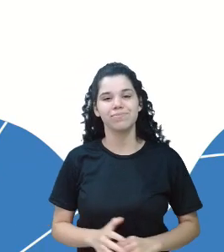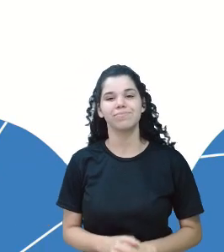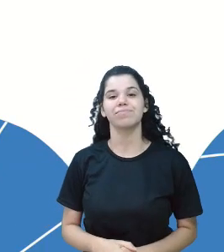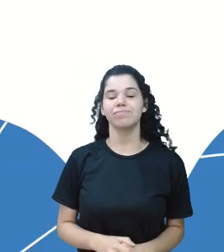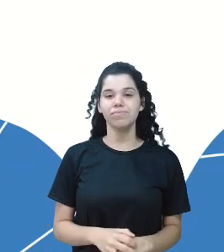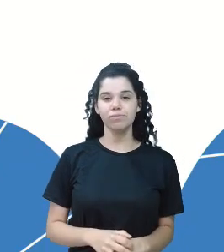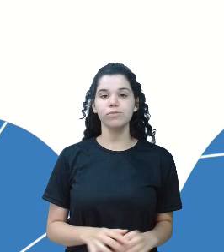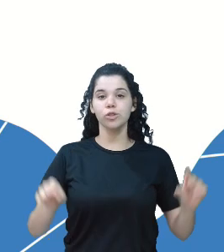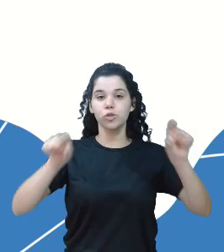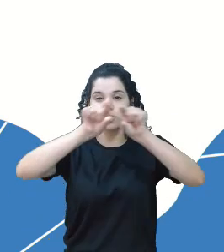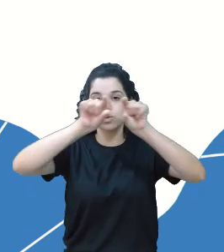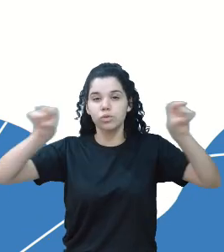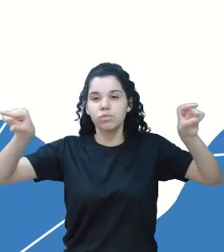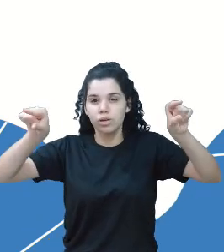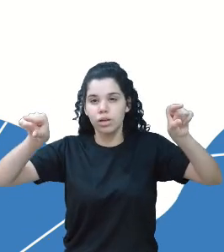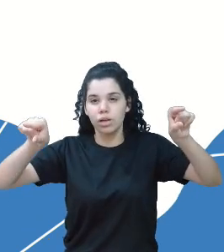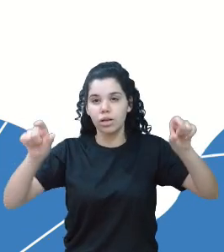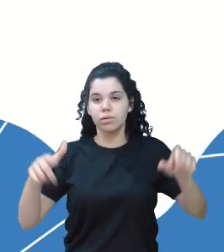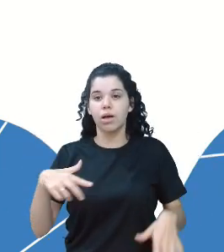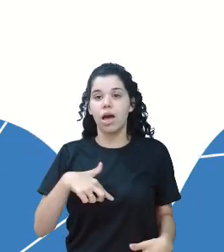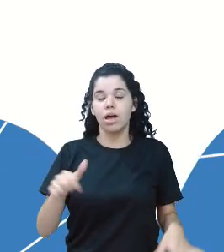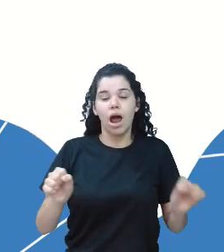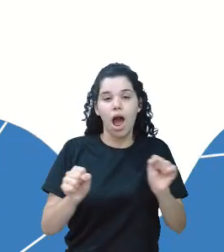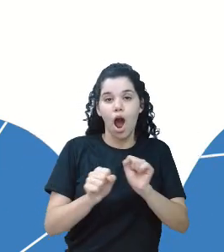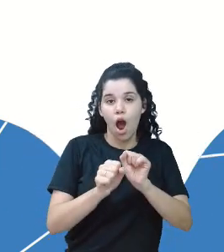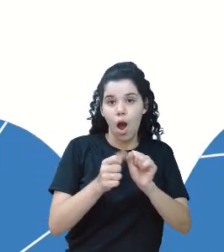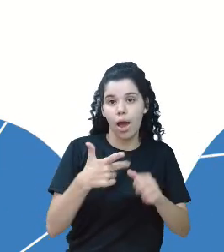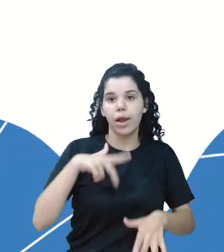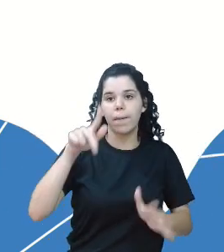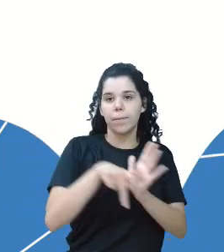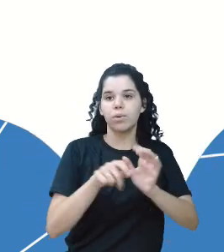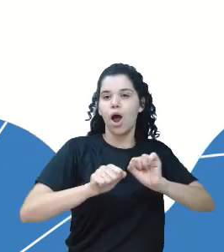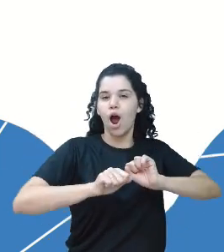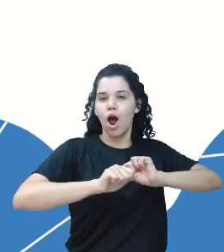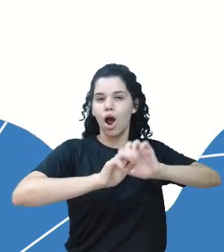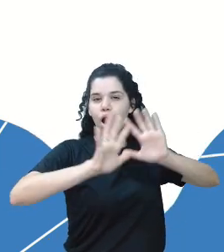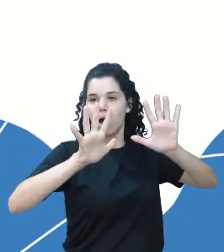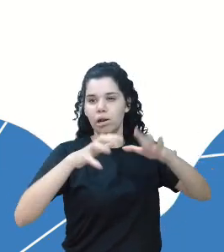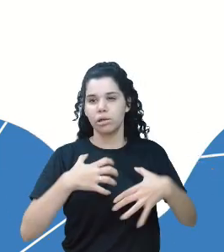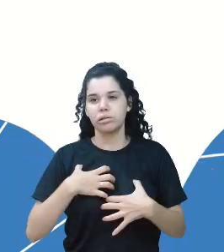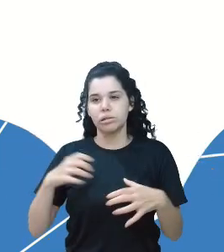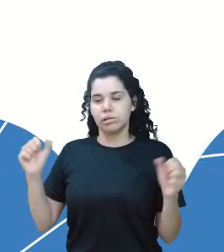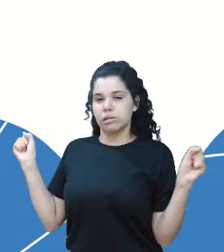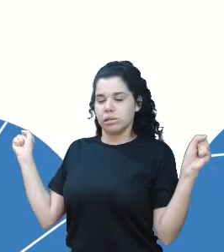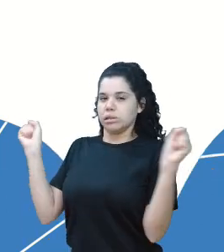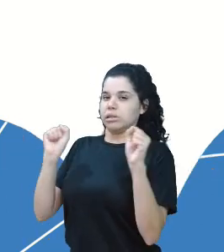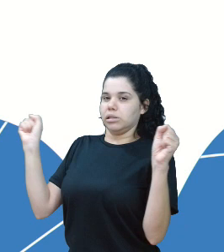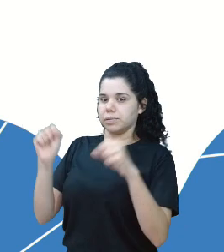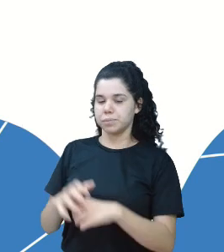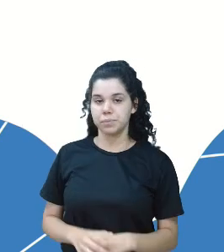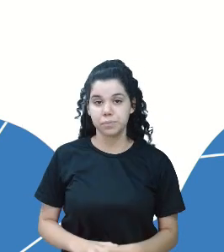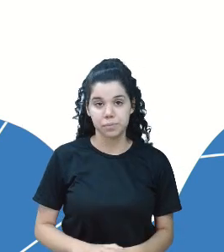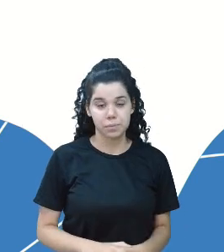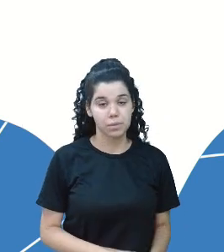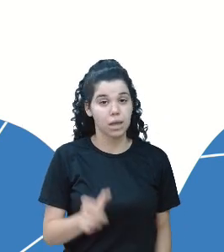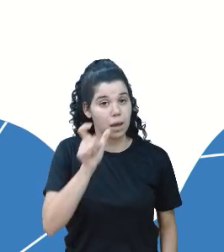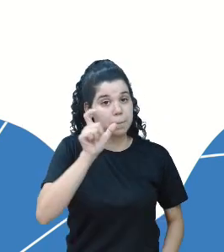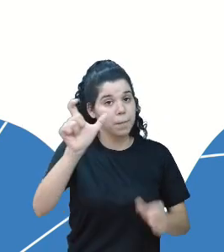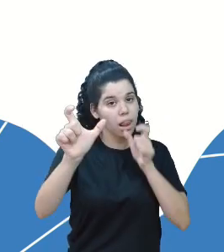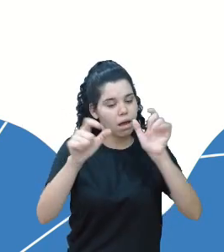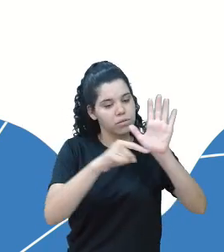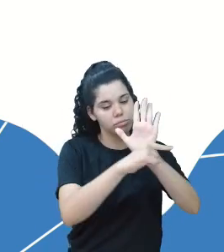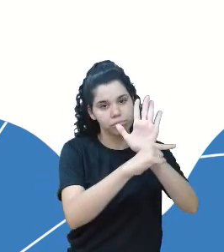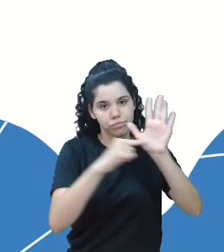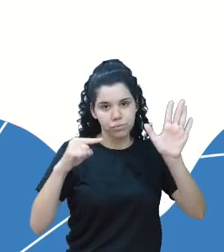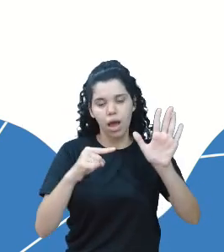versos, era uma glória e então era agonia. O emprego das palavras